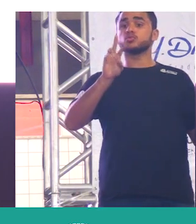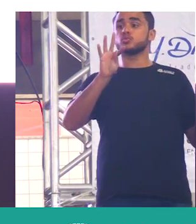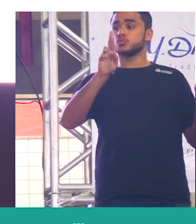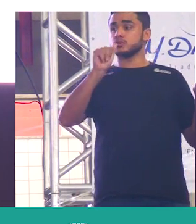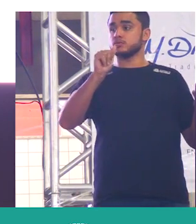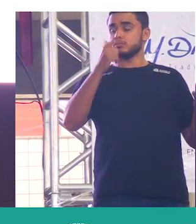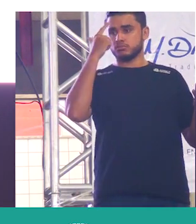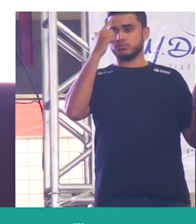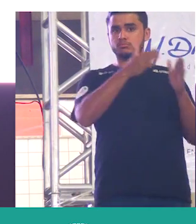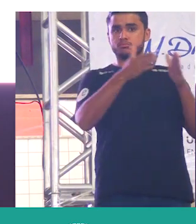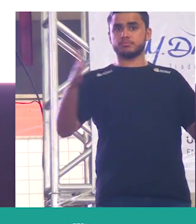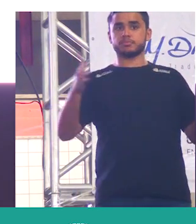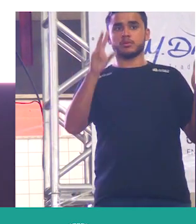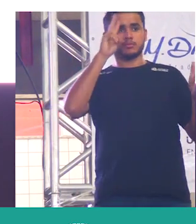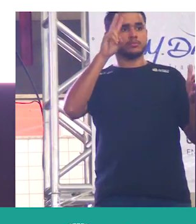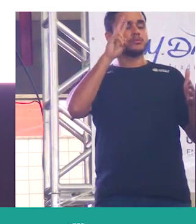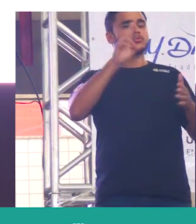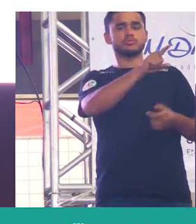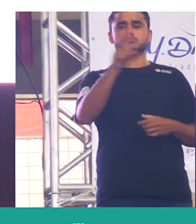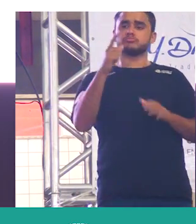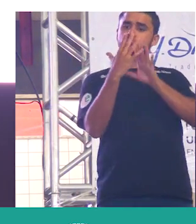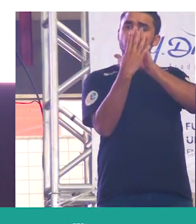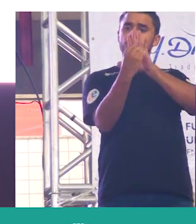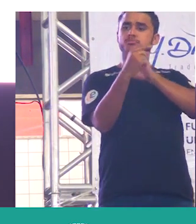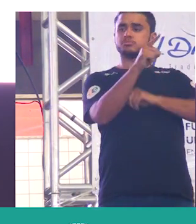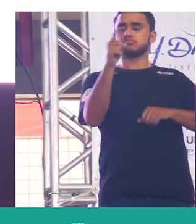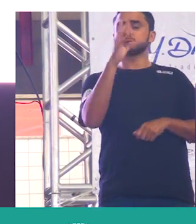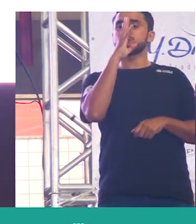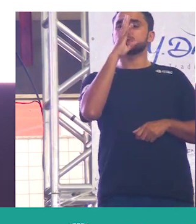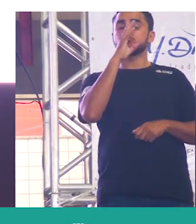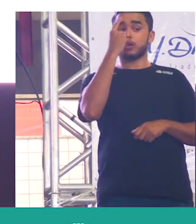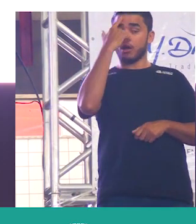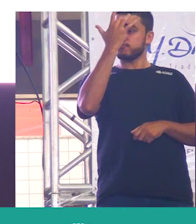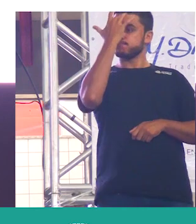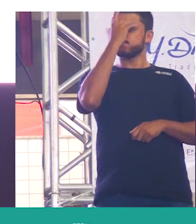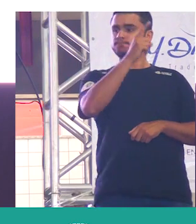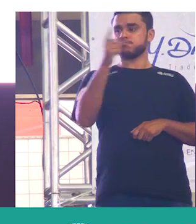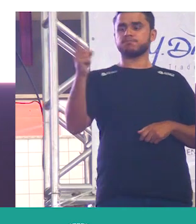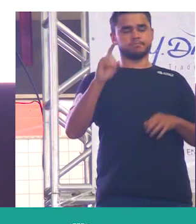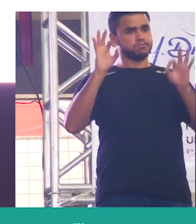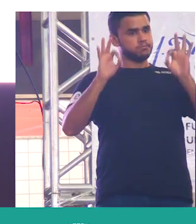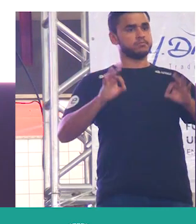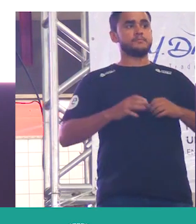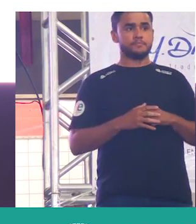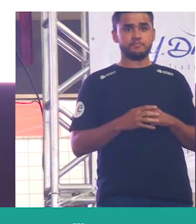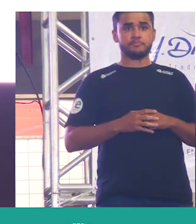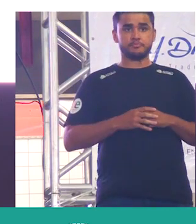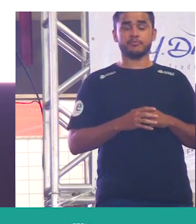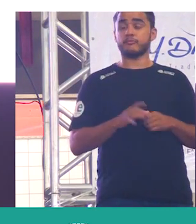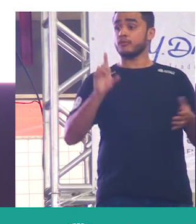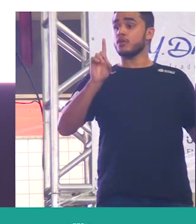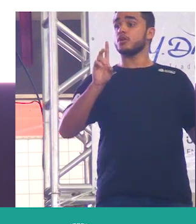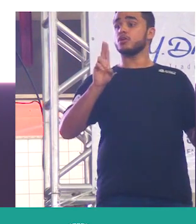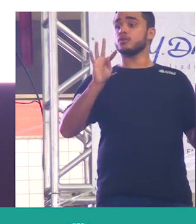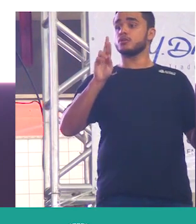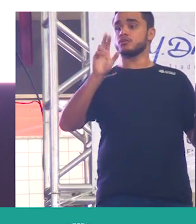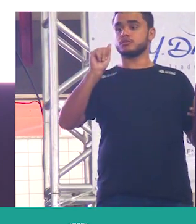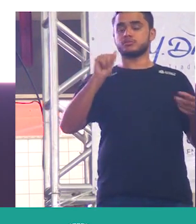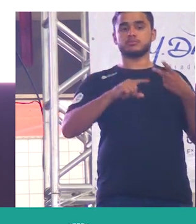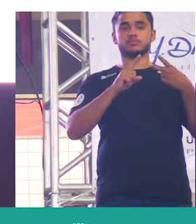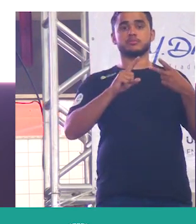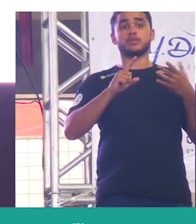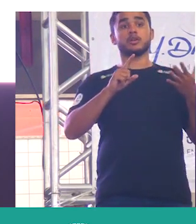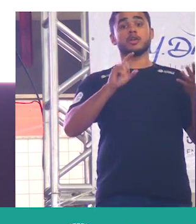ou está anotando também, mas enfim, fixa isso, não esquece isso. Dutra, Eurico